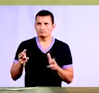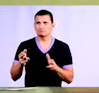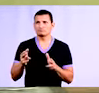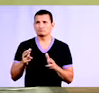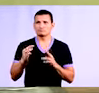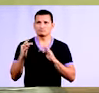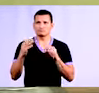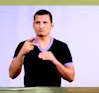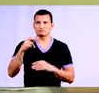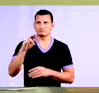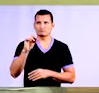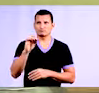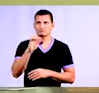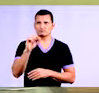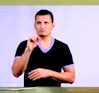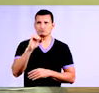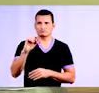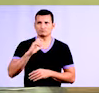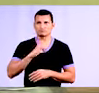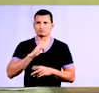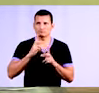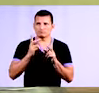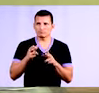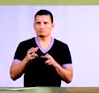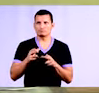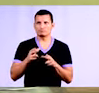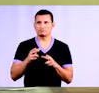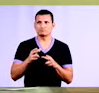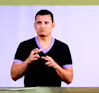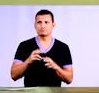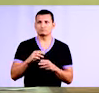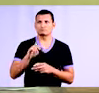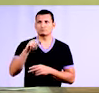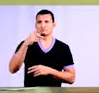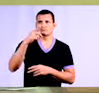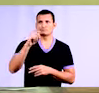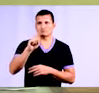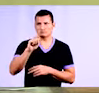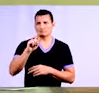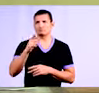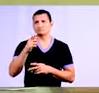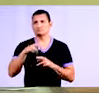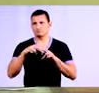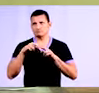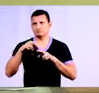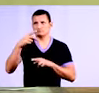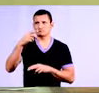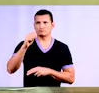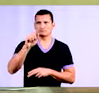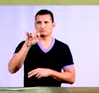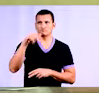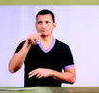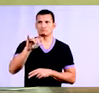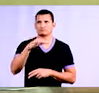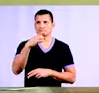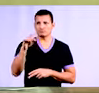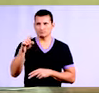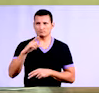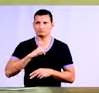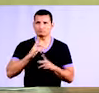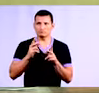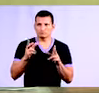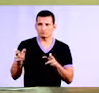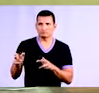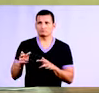Todos os processos têm tamanhos iguais que a gente vai chamar de página, né? Isso. São as páginas, por isso que paginação. Então, tem um tamanho igual. Então, eu